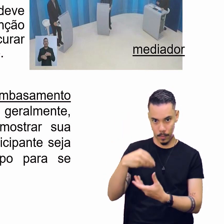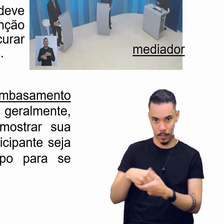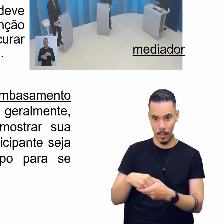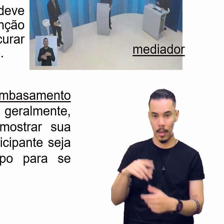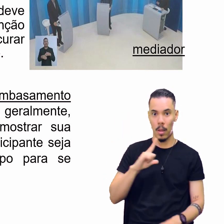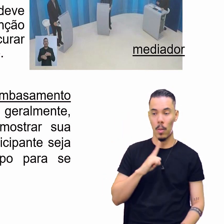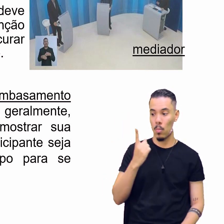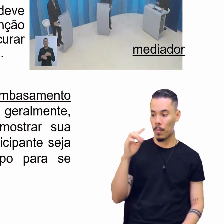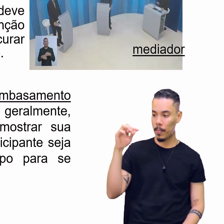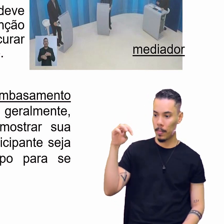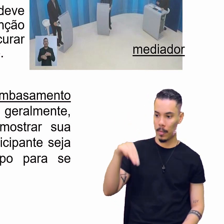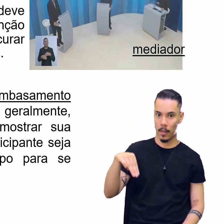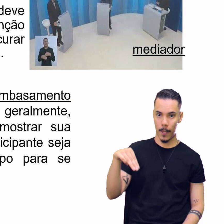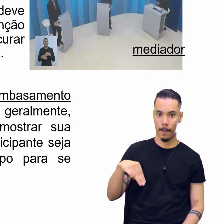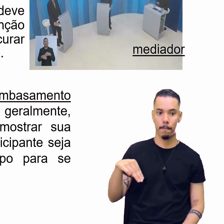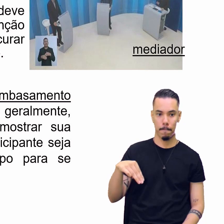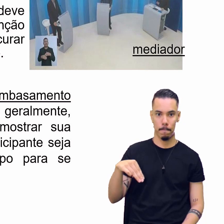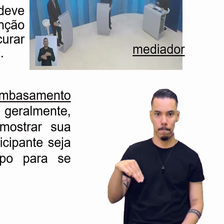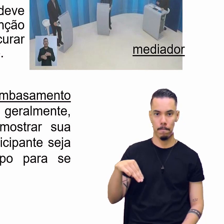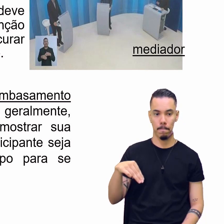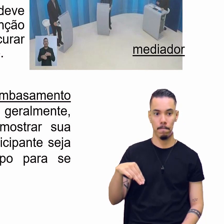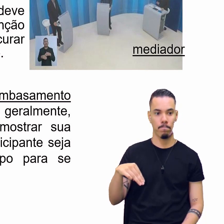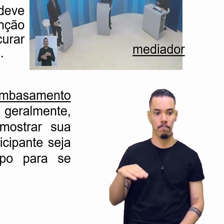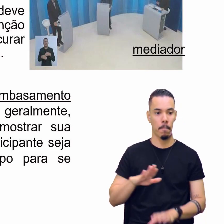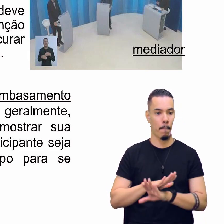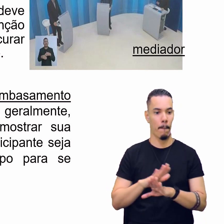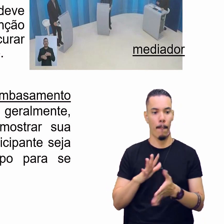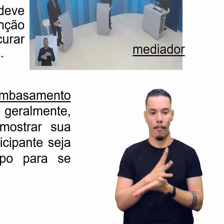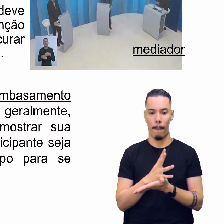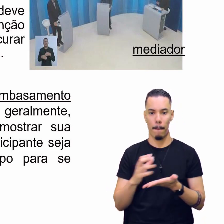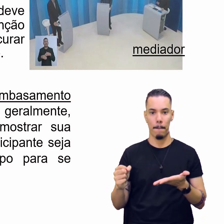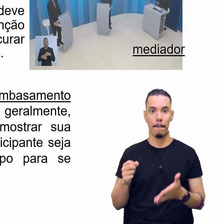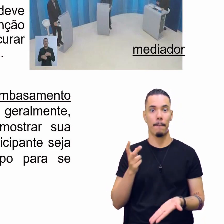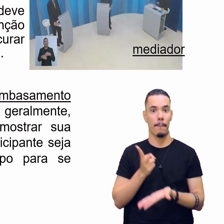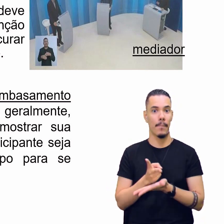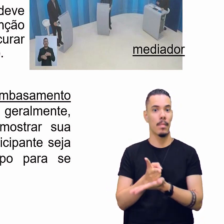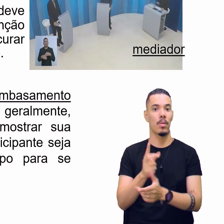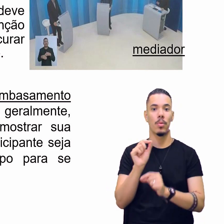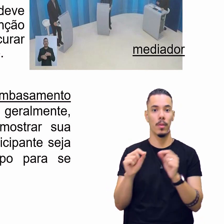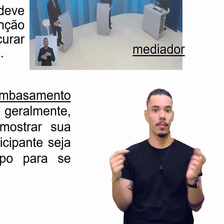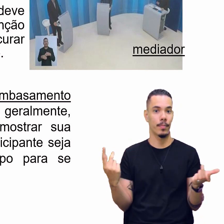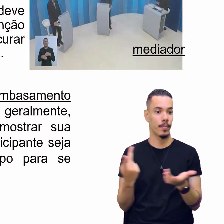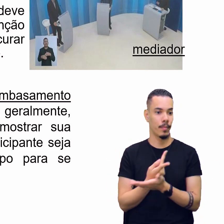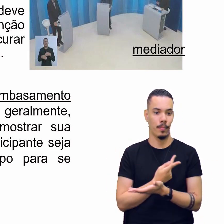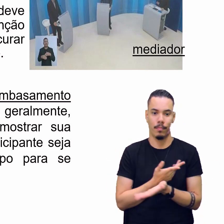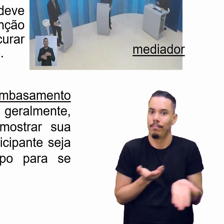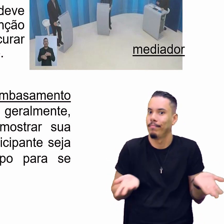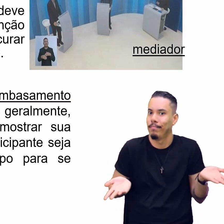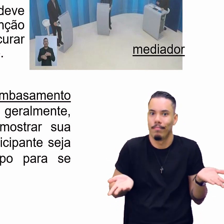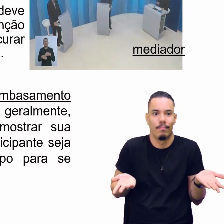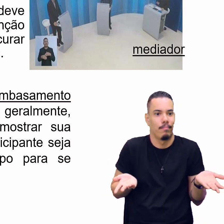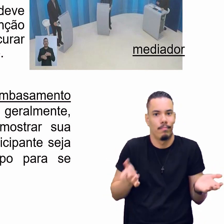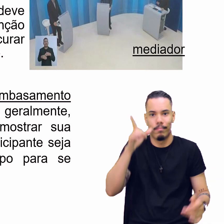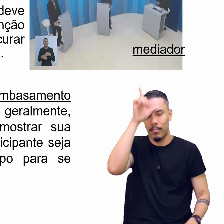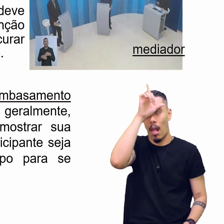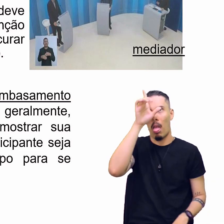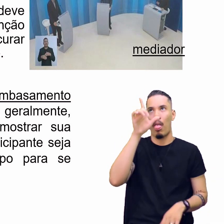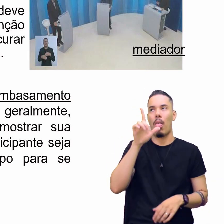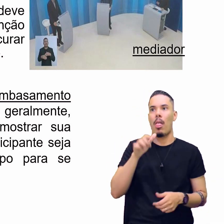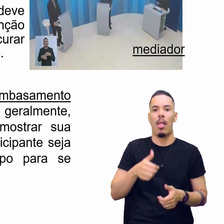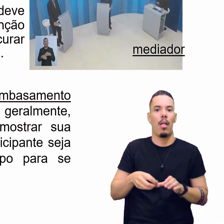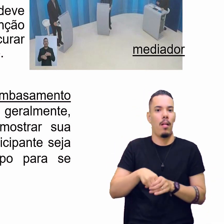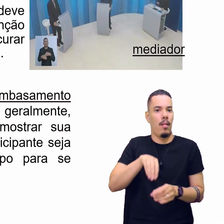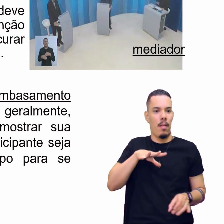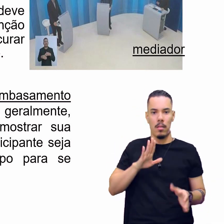1 minuto, deu aquele 1 minuto e ele continuar, o que vai acontecer? Ele já está lesando. Então tem